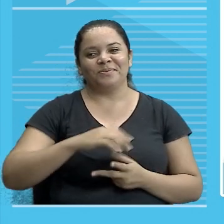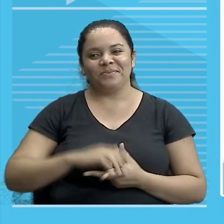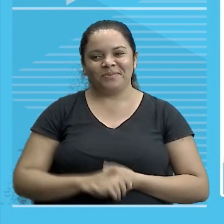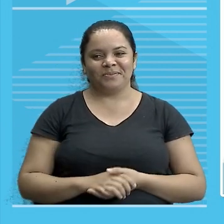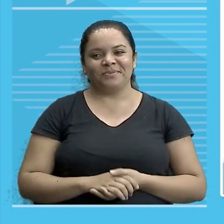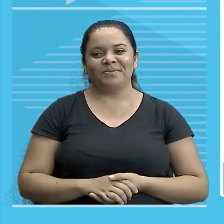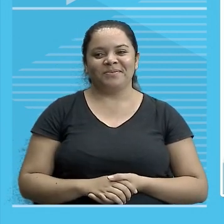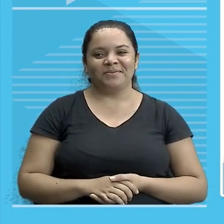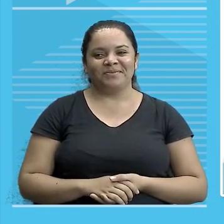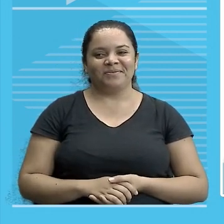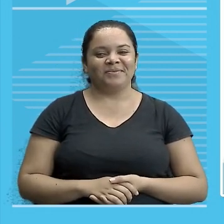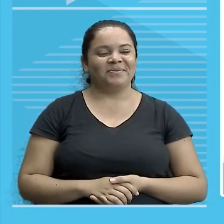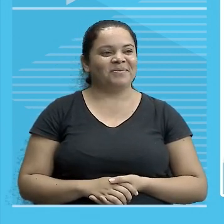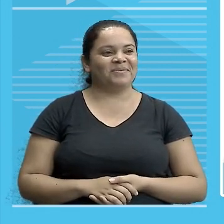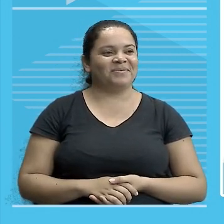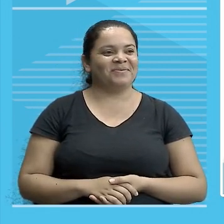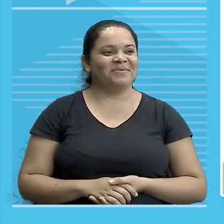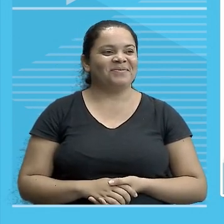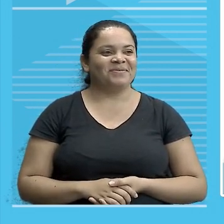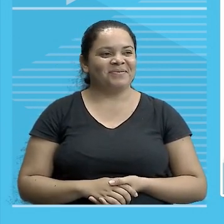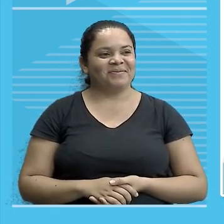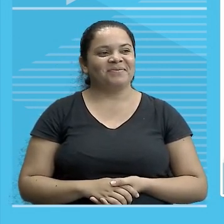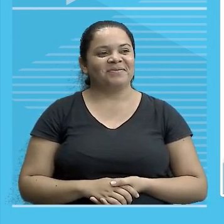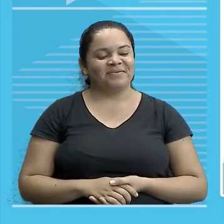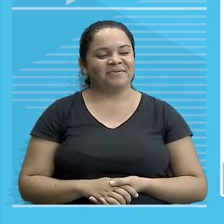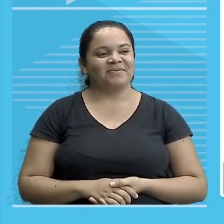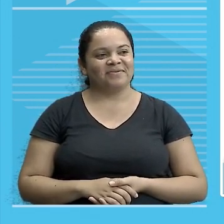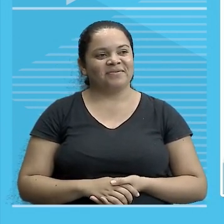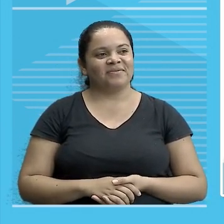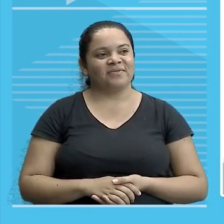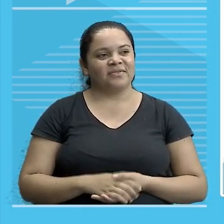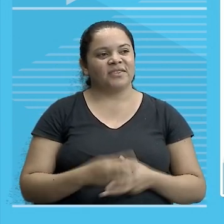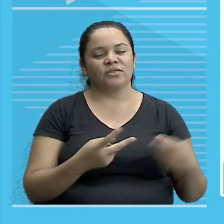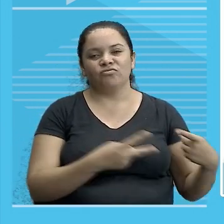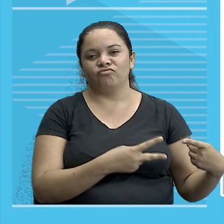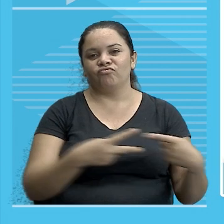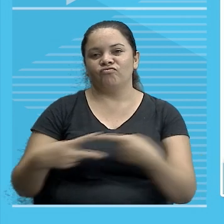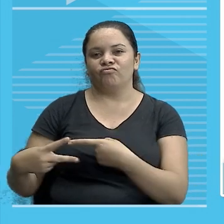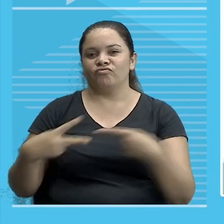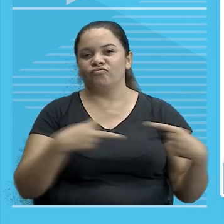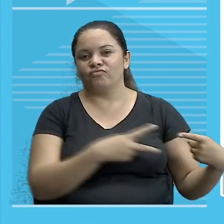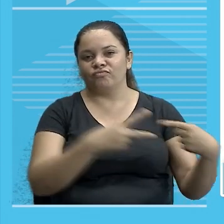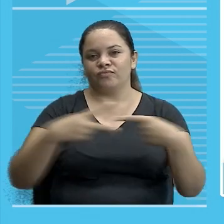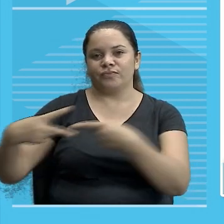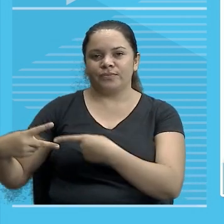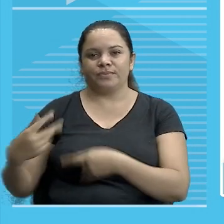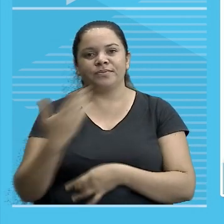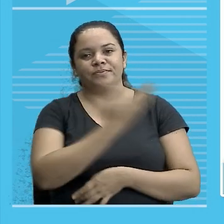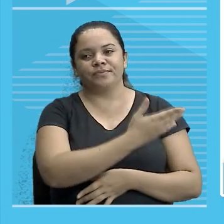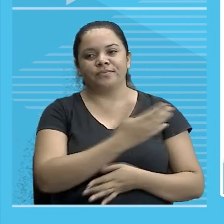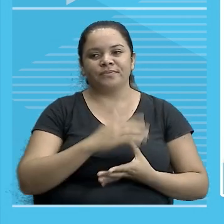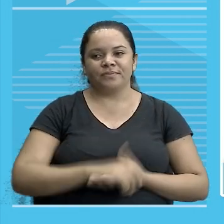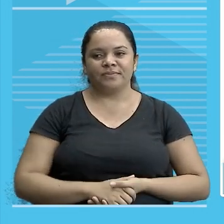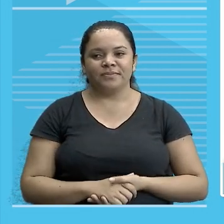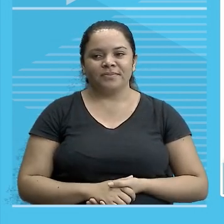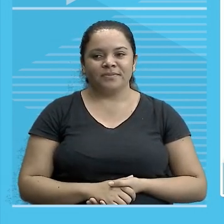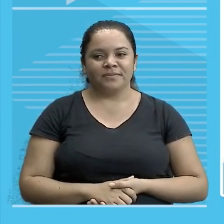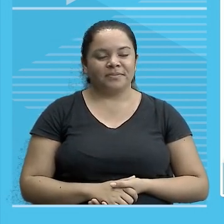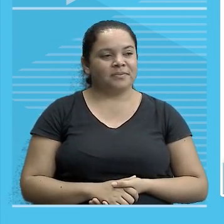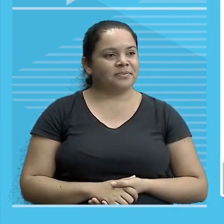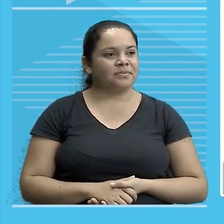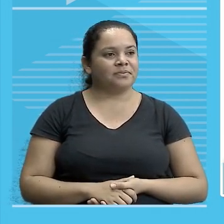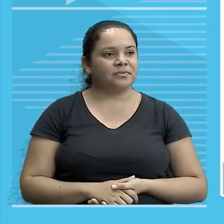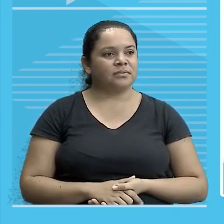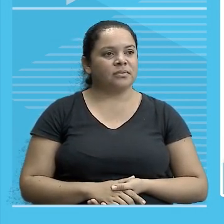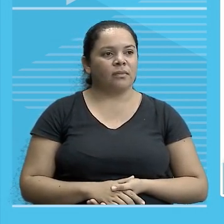Lipídio, gordura, se transforma em ácido graxo e glicerol. Né? Ácido nucleico se transforma em nucleotídeo. Ninguém